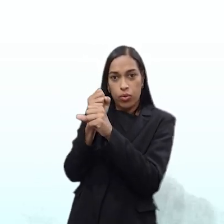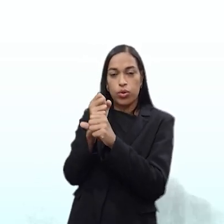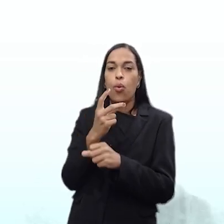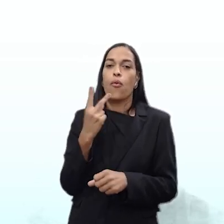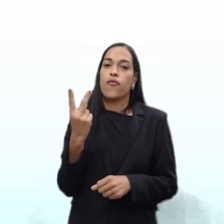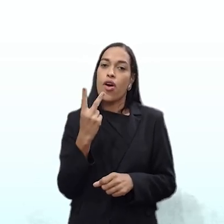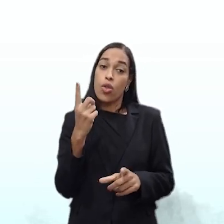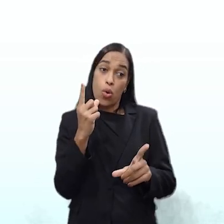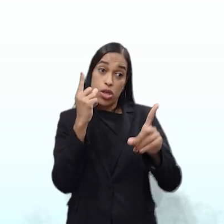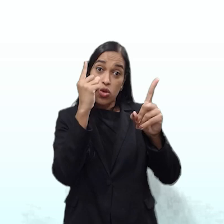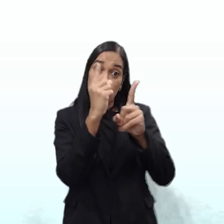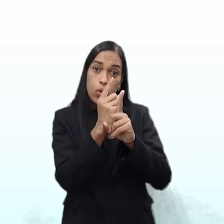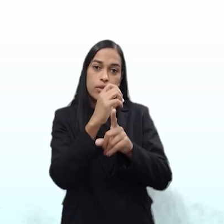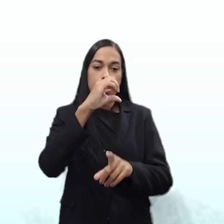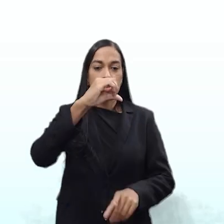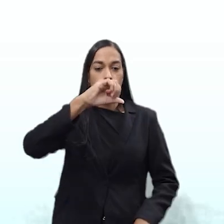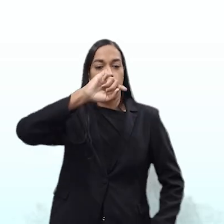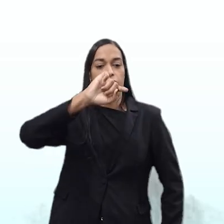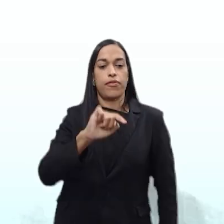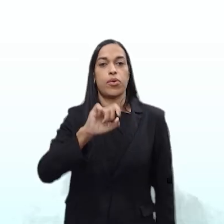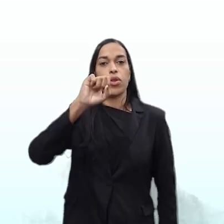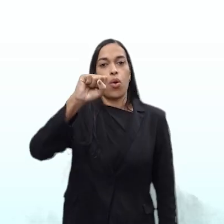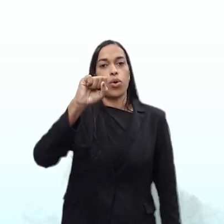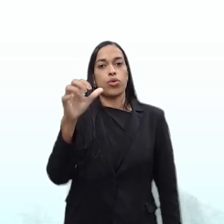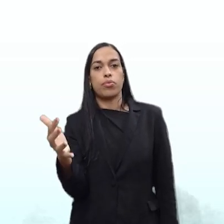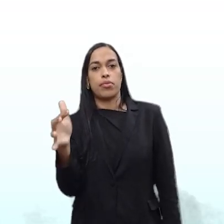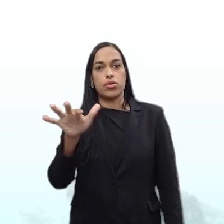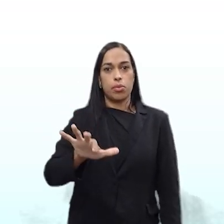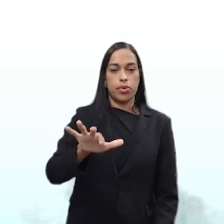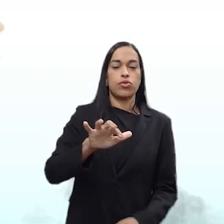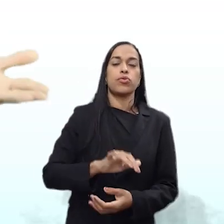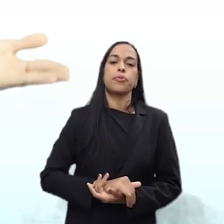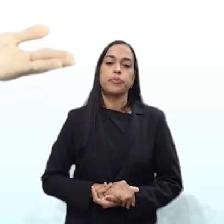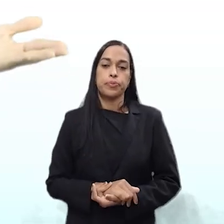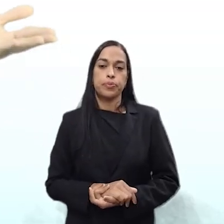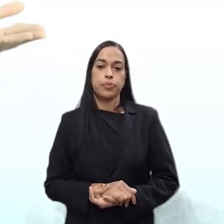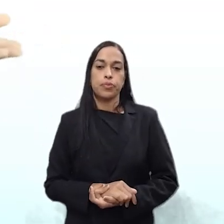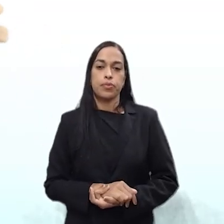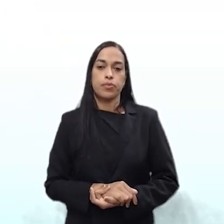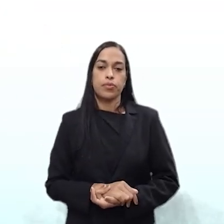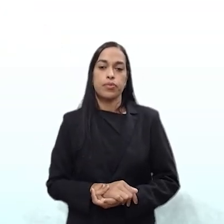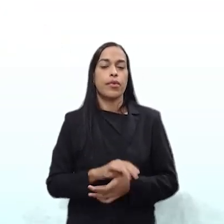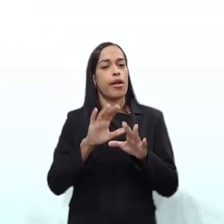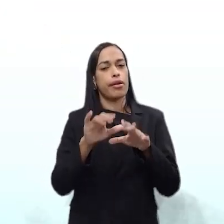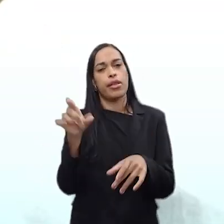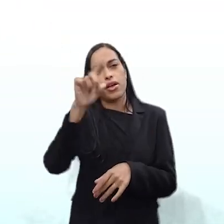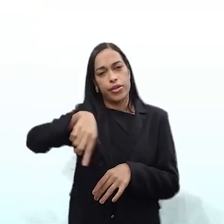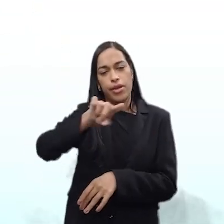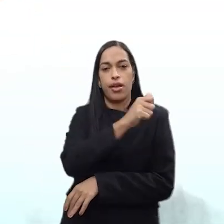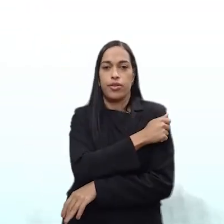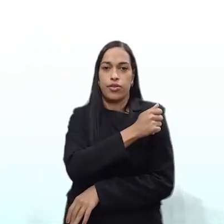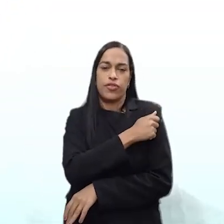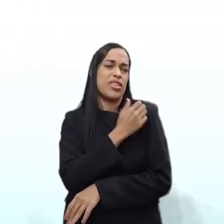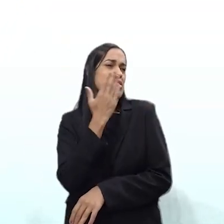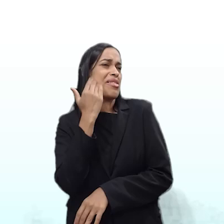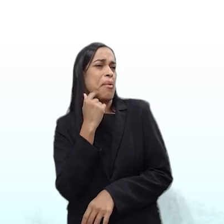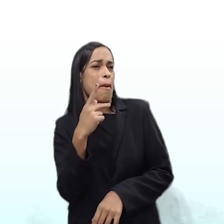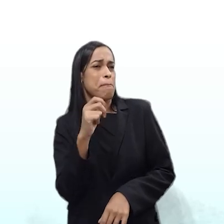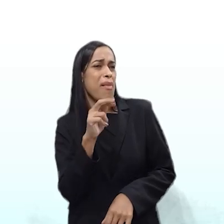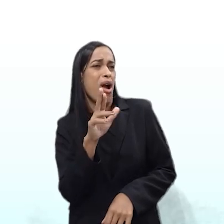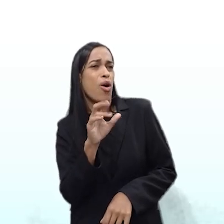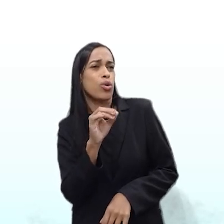você encontra é 9,8 aproximadamente. Mas é óbvio, né, Mequetrefe, que você deve estar pensando, vai, Paulinho, eu vou trabalhar